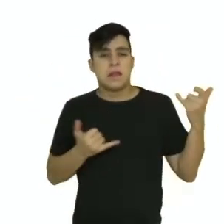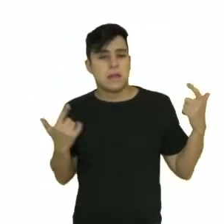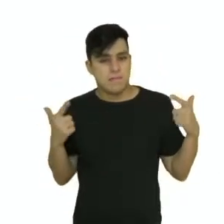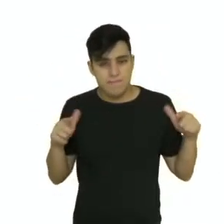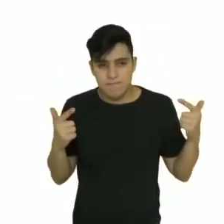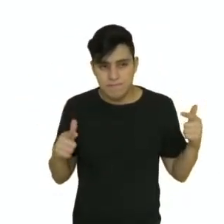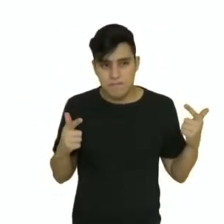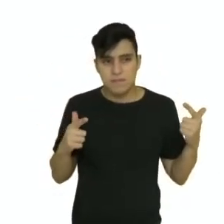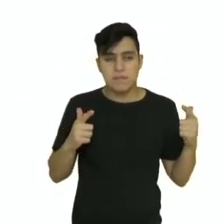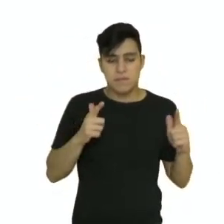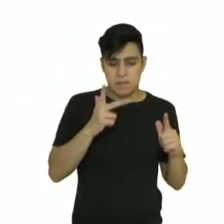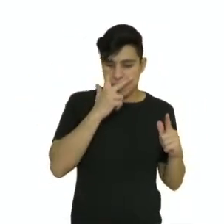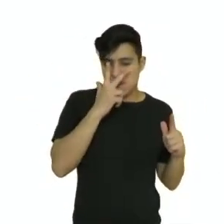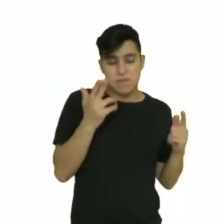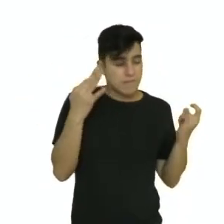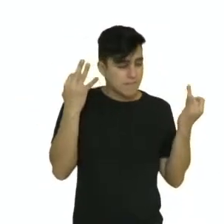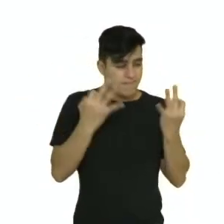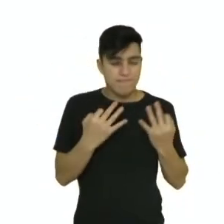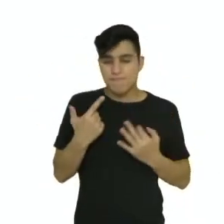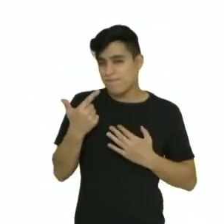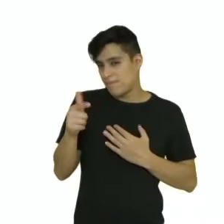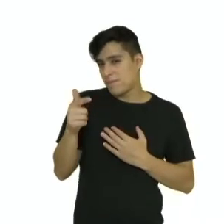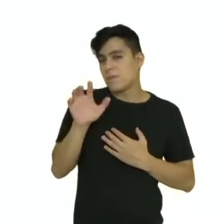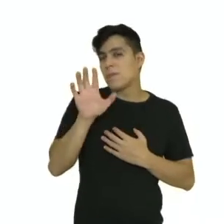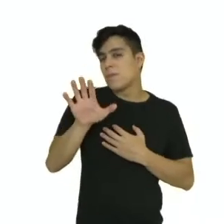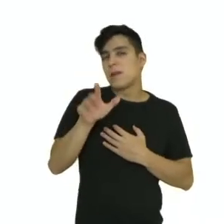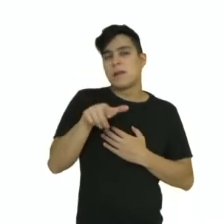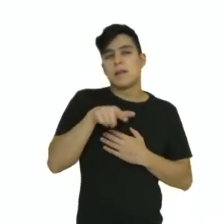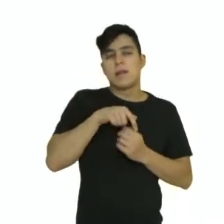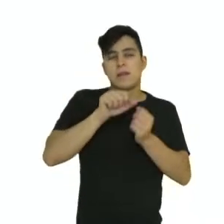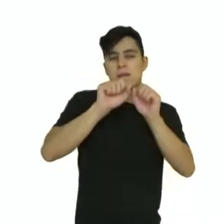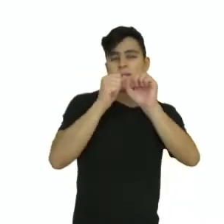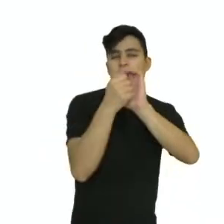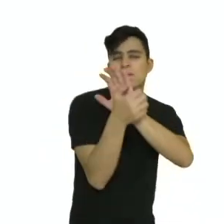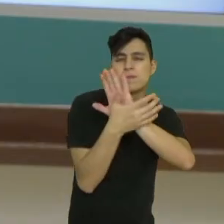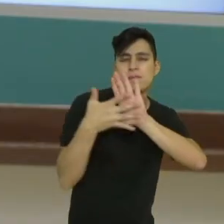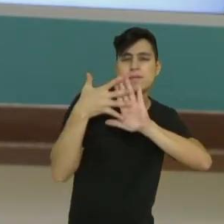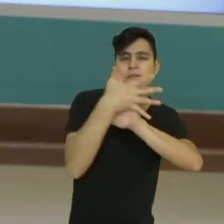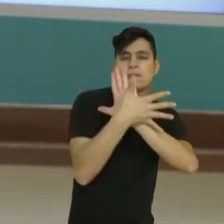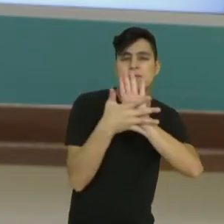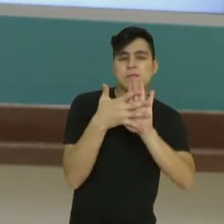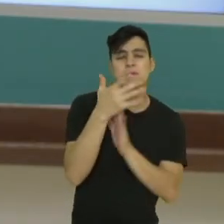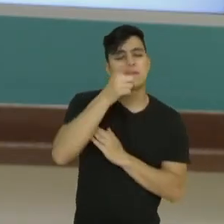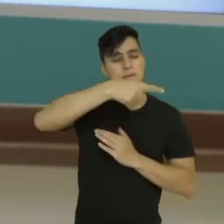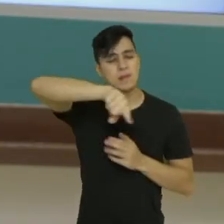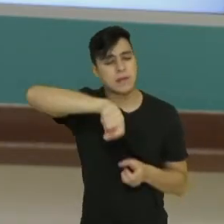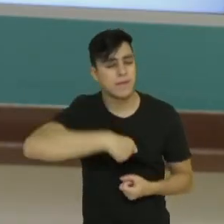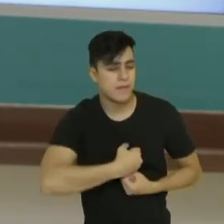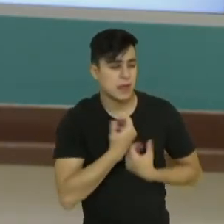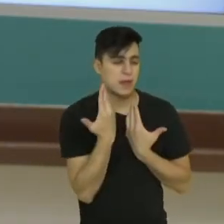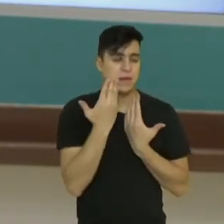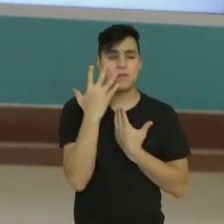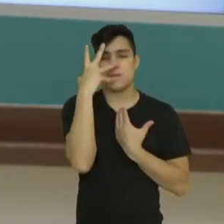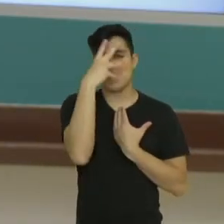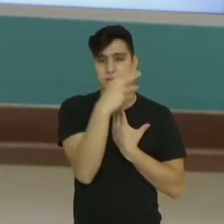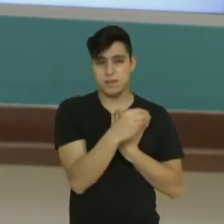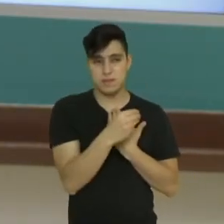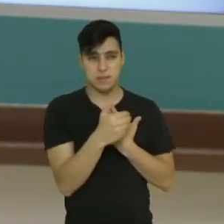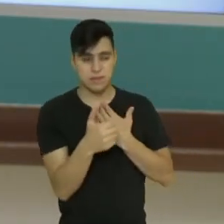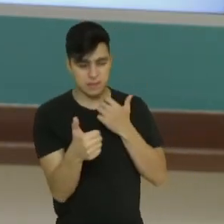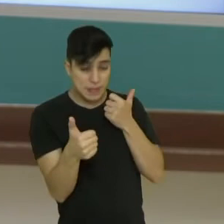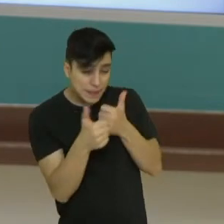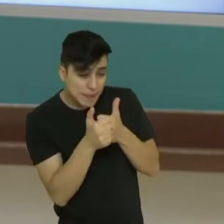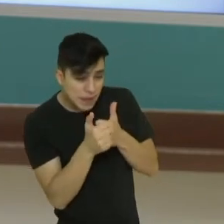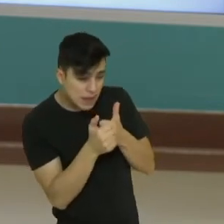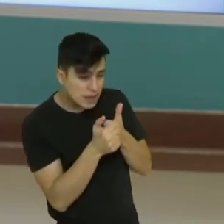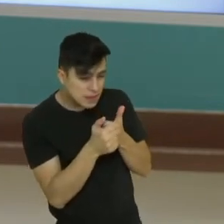linhas fazendo um contraste muito perfeito, mas você tem borrões. E qual que é a grande imagem do impressionismo? Você, quando está perto de uma pintura